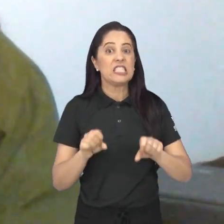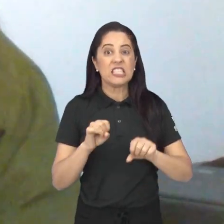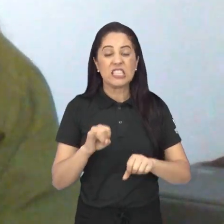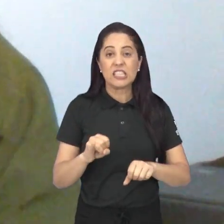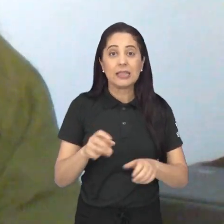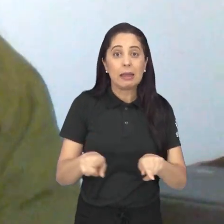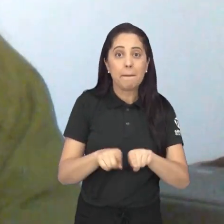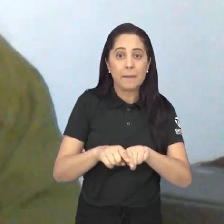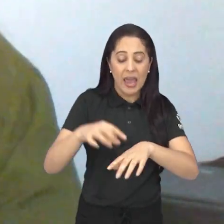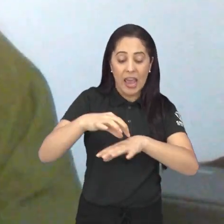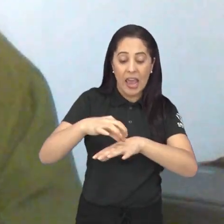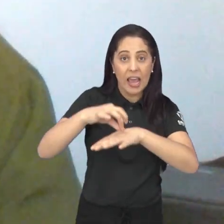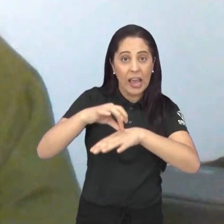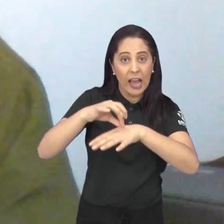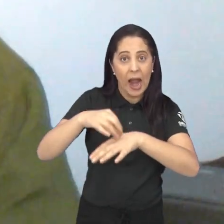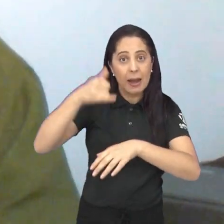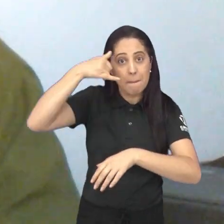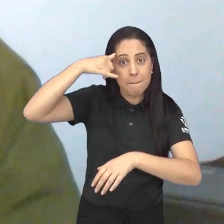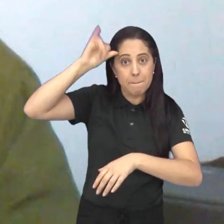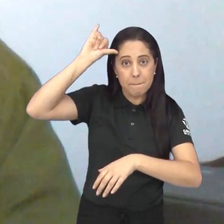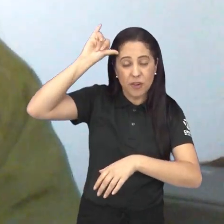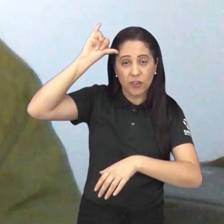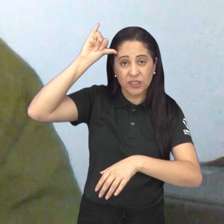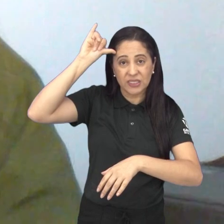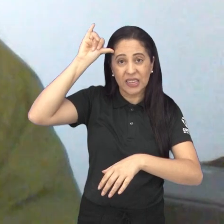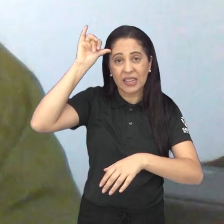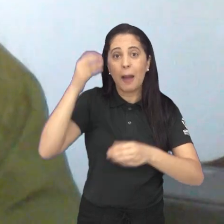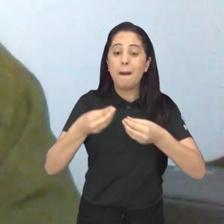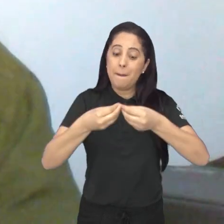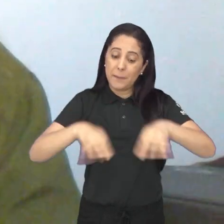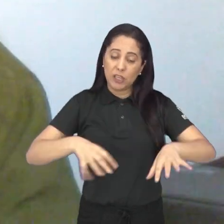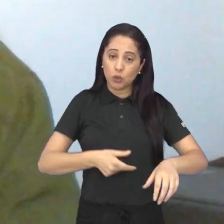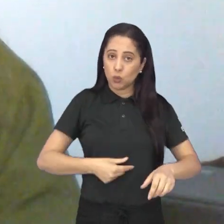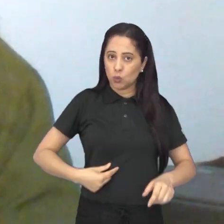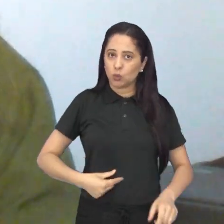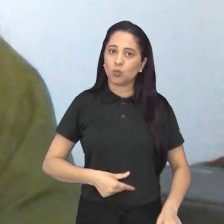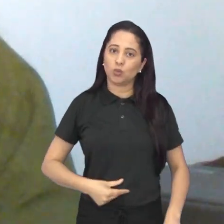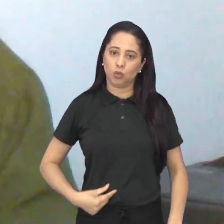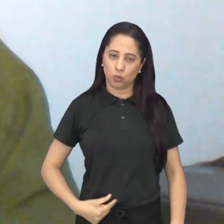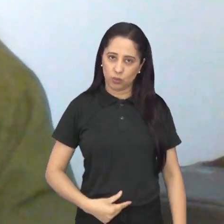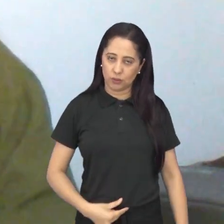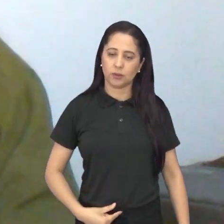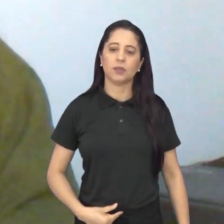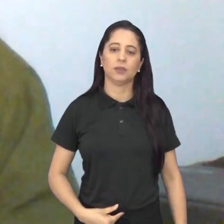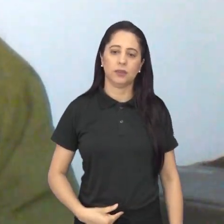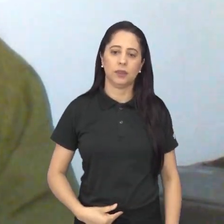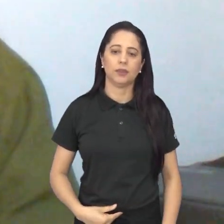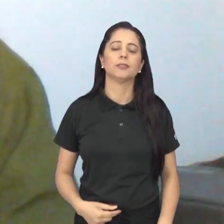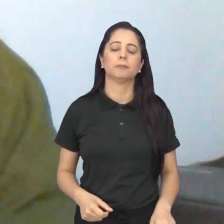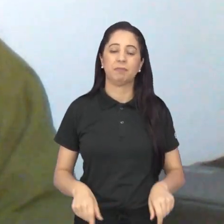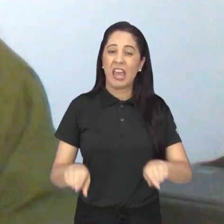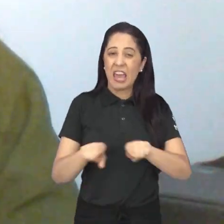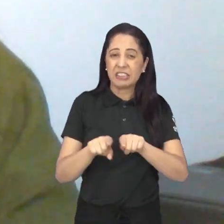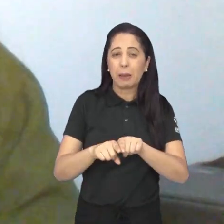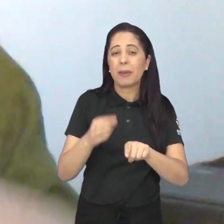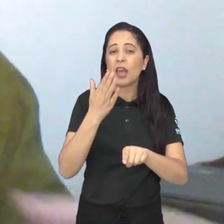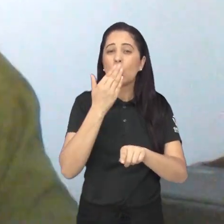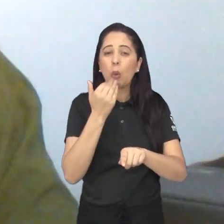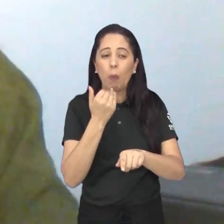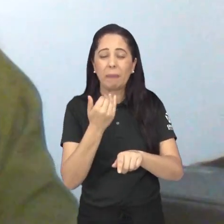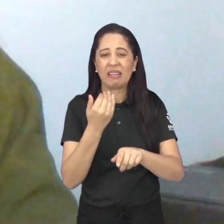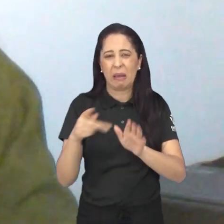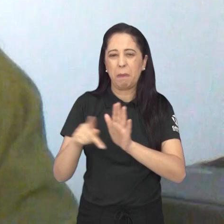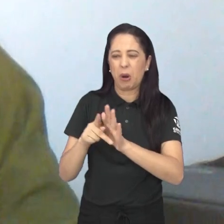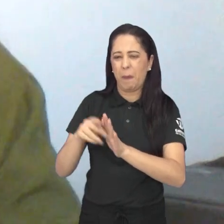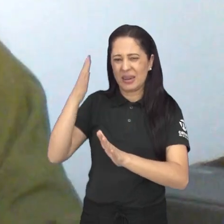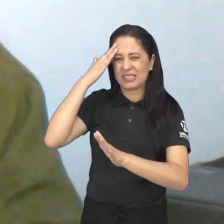carne vermelha também para o intestino é muito ruim, pode ser prejudicial, tá? Aí os alimentos ultraprocessados de